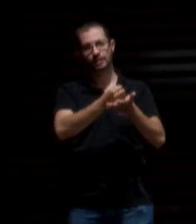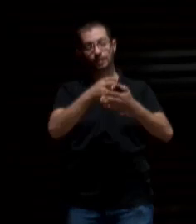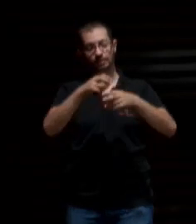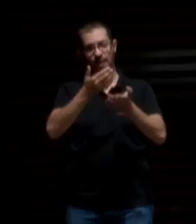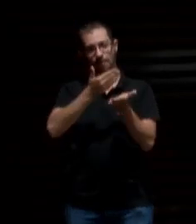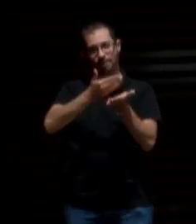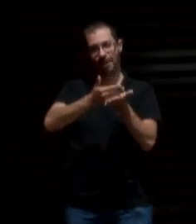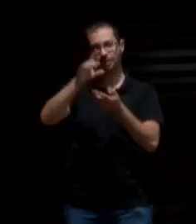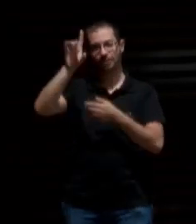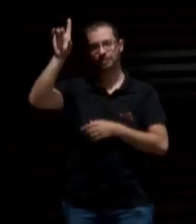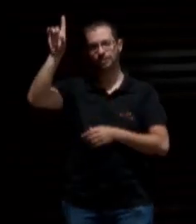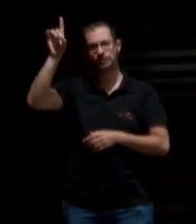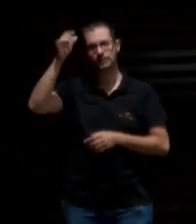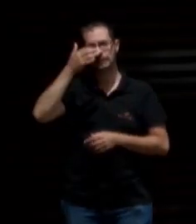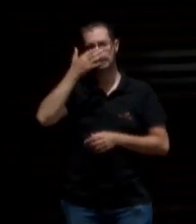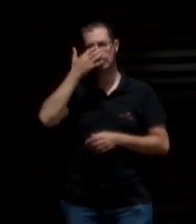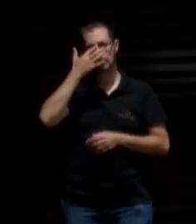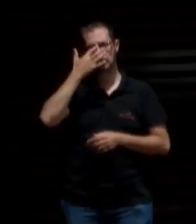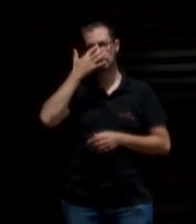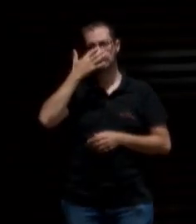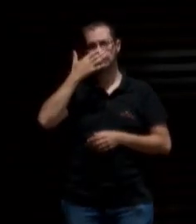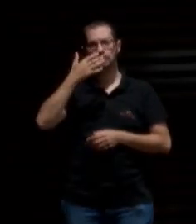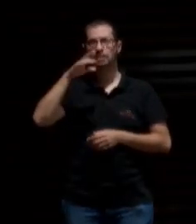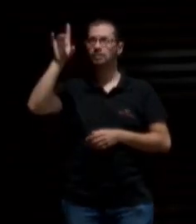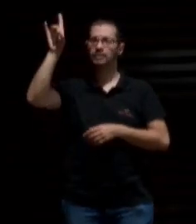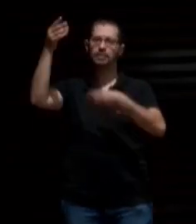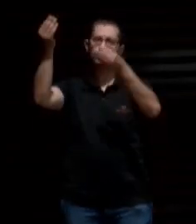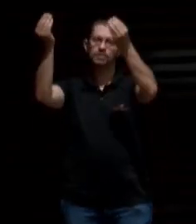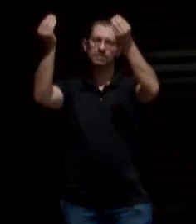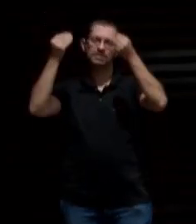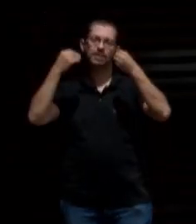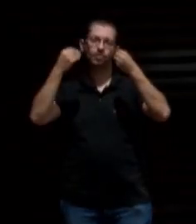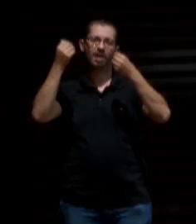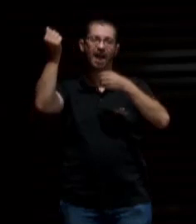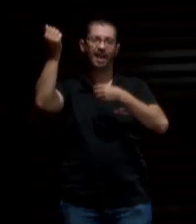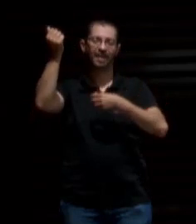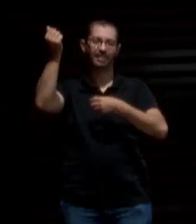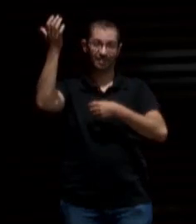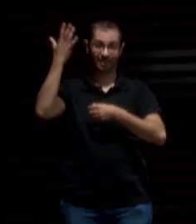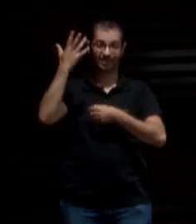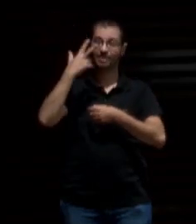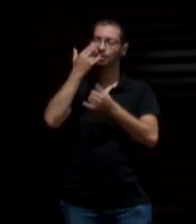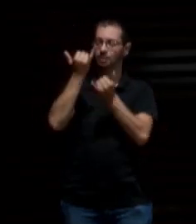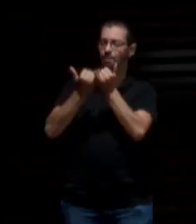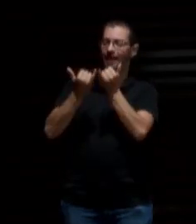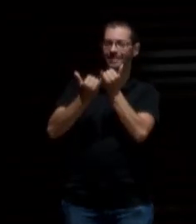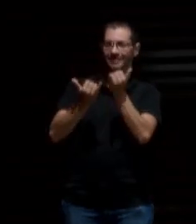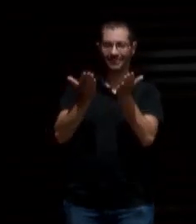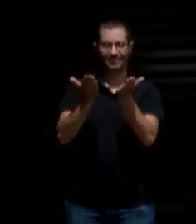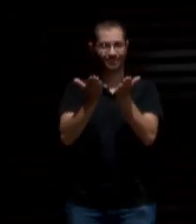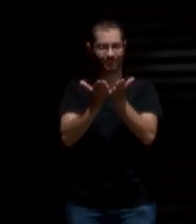Deus. Porque vos foi concedida a graça de padecerdes por Cristo, e não somente de crerdes